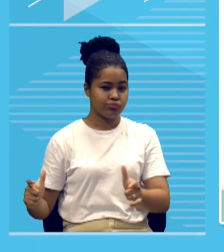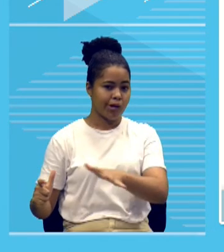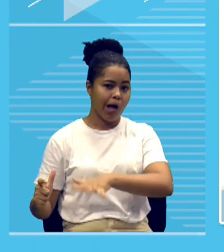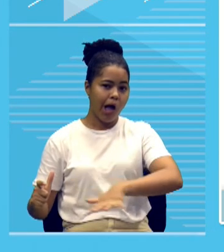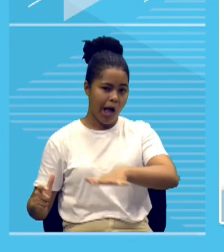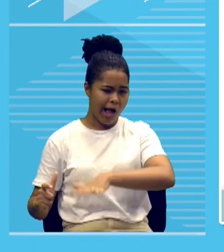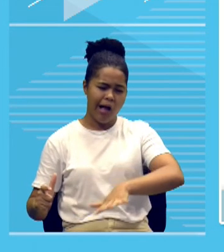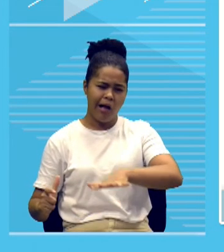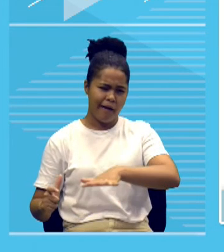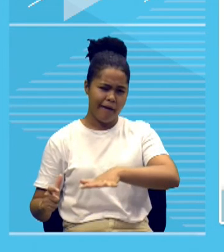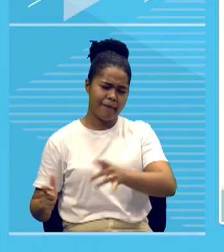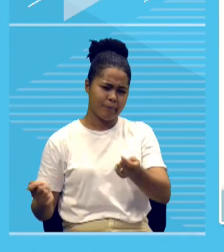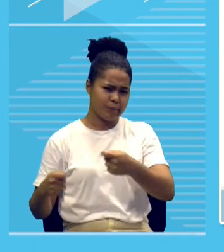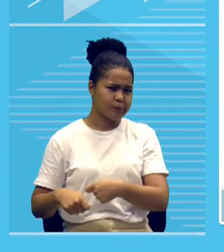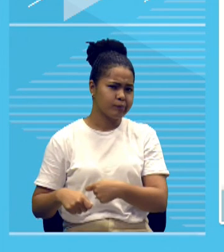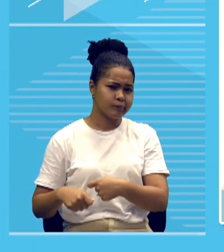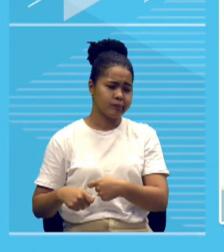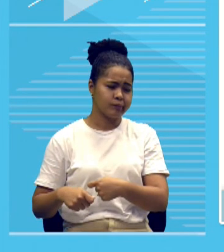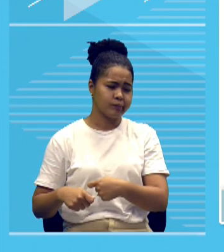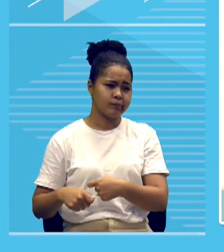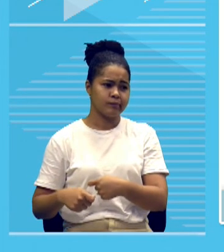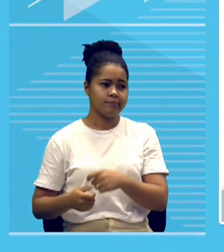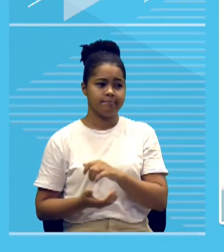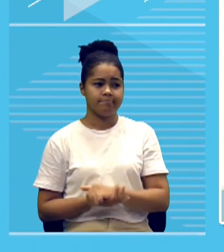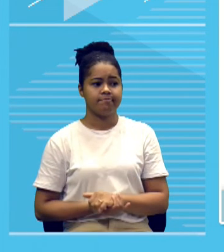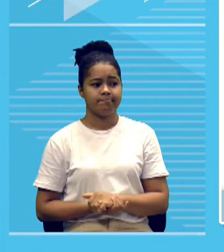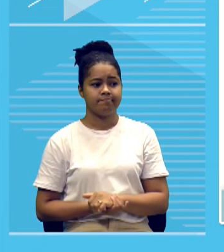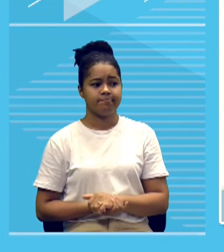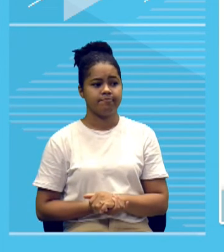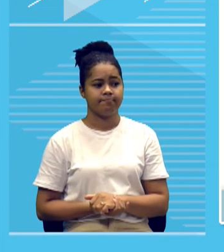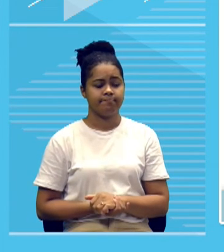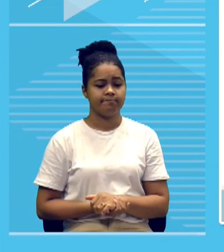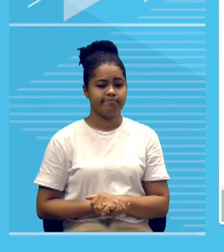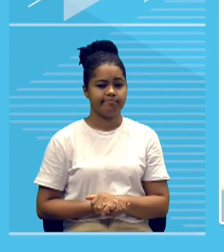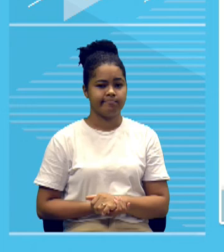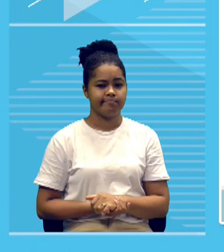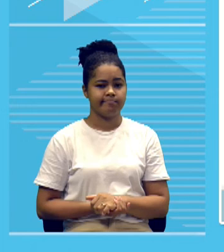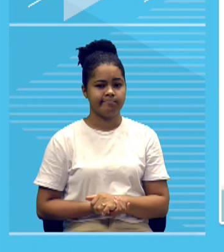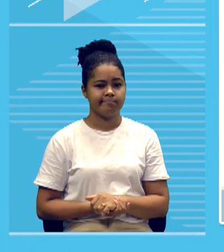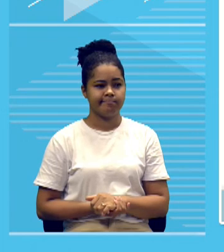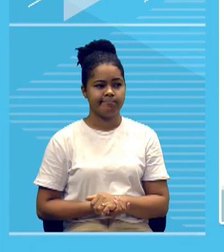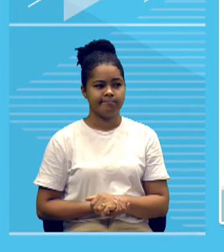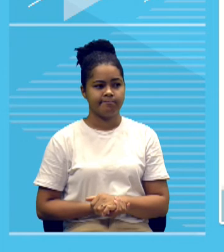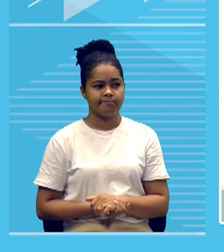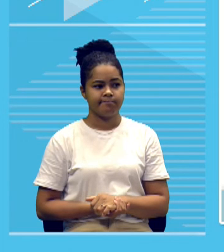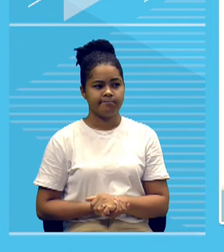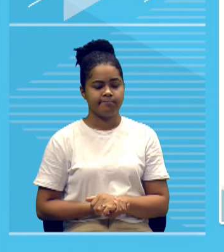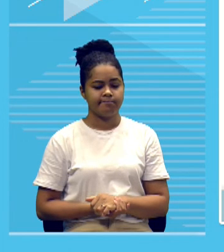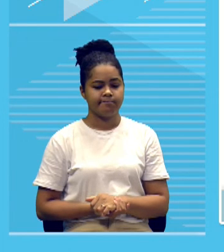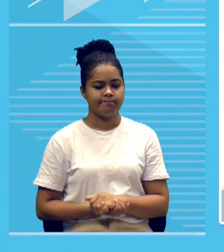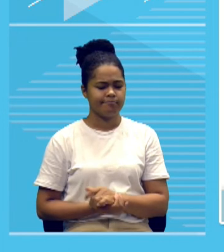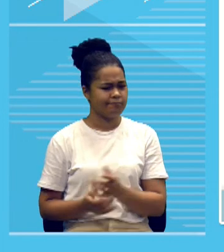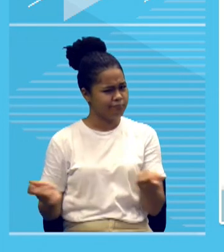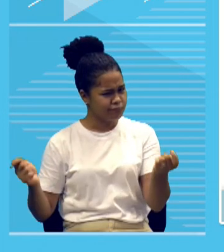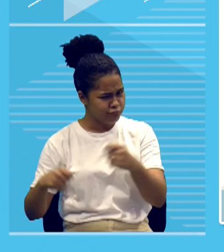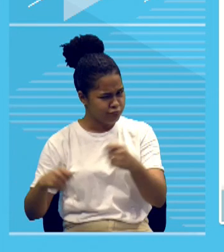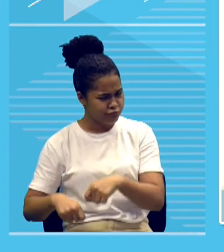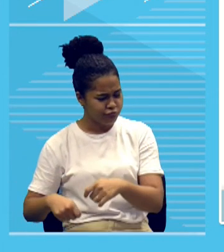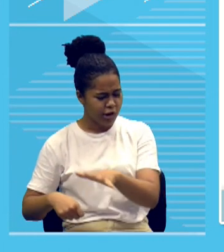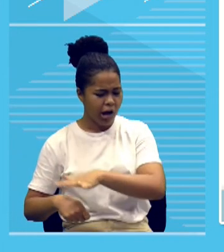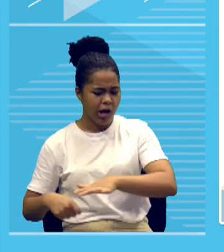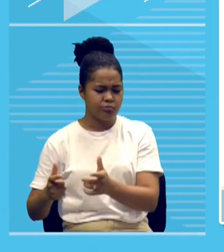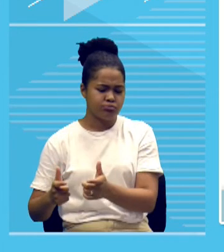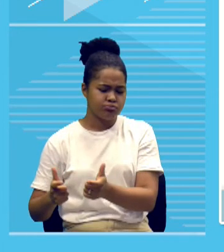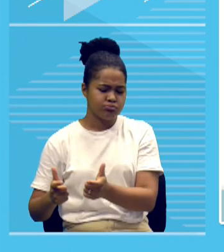Paulistana Miguel Leão tem de aumentar e essa produção de energia eólica nesses